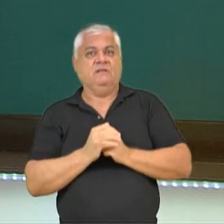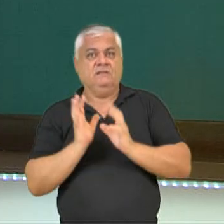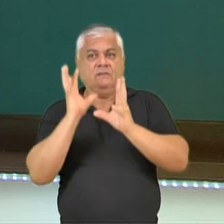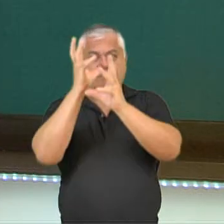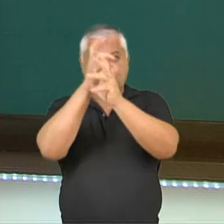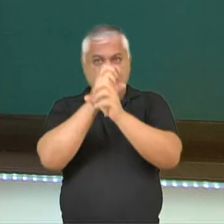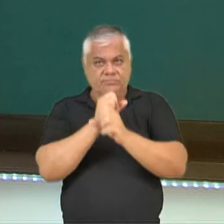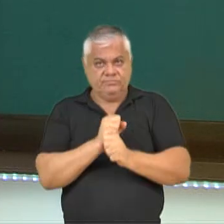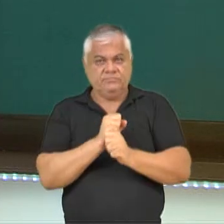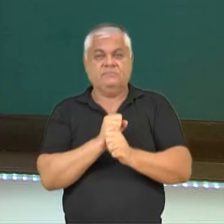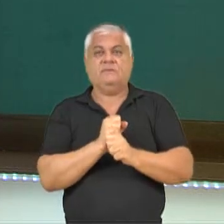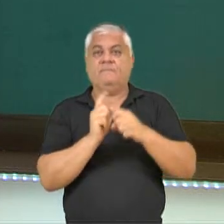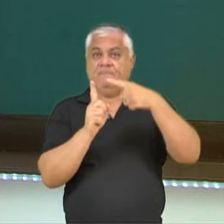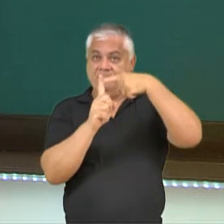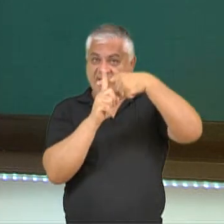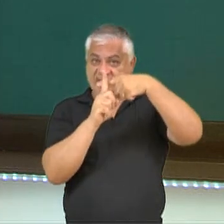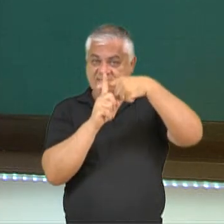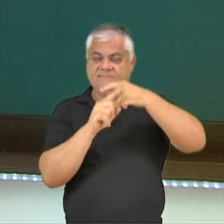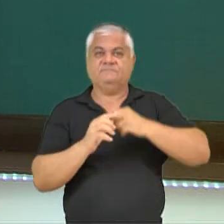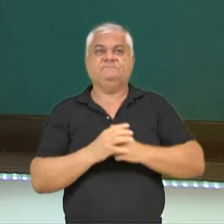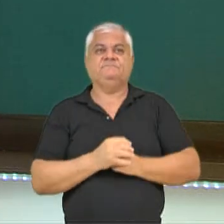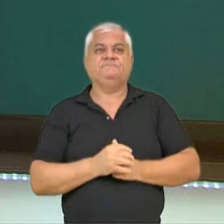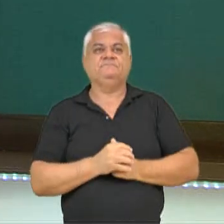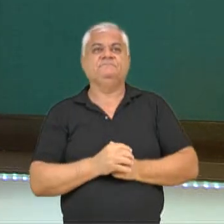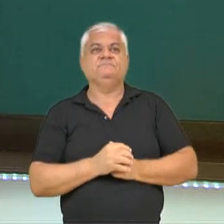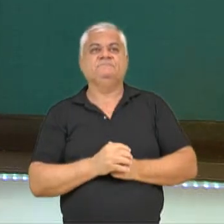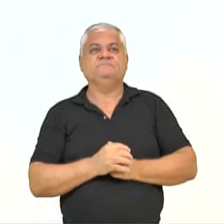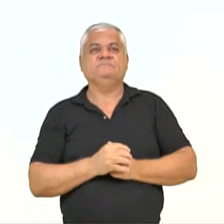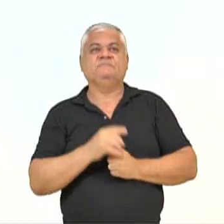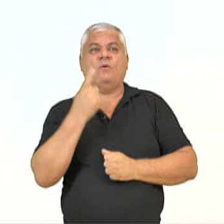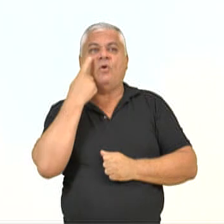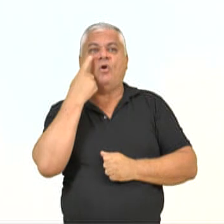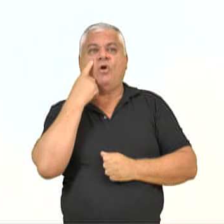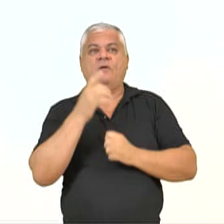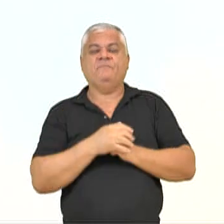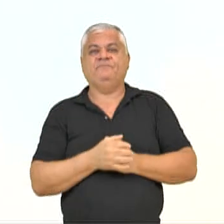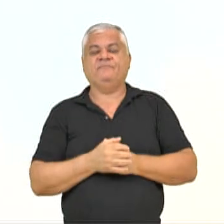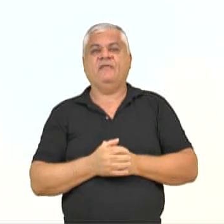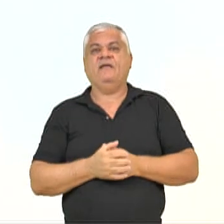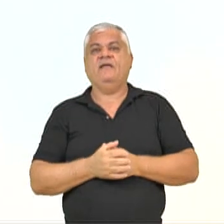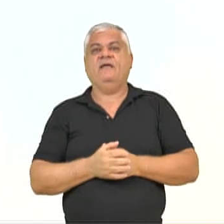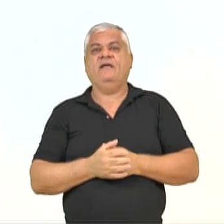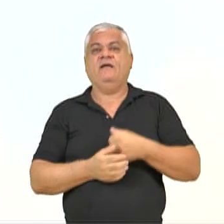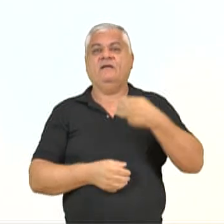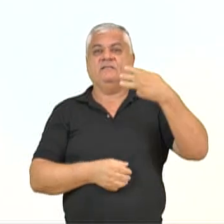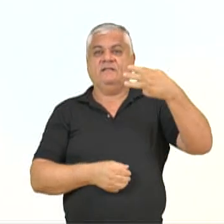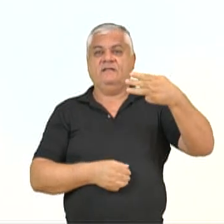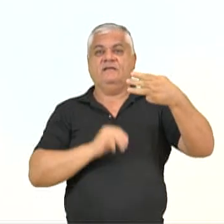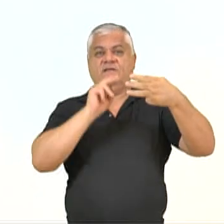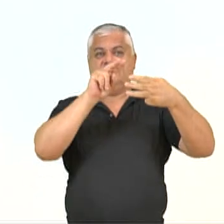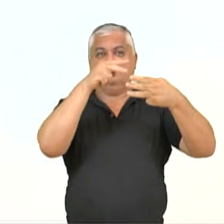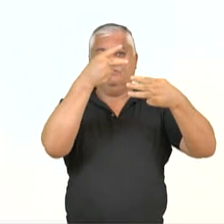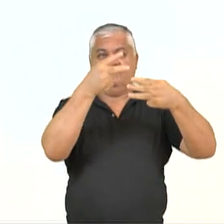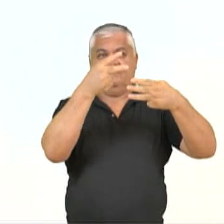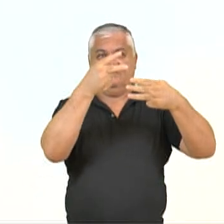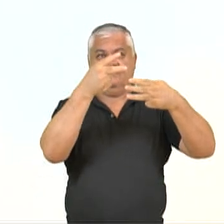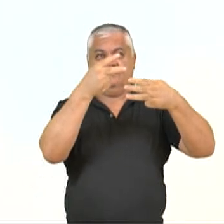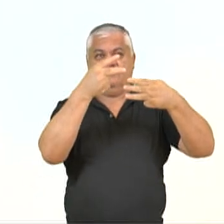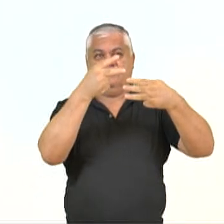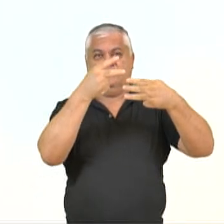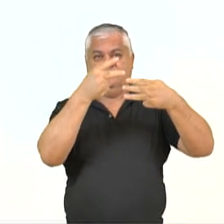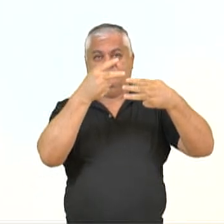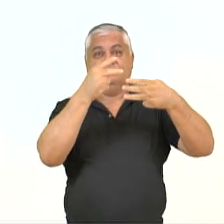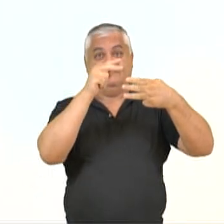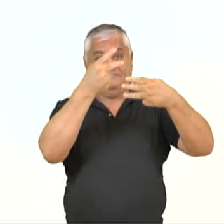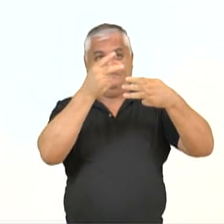em matemática é conta de mais, tá bom? Então, olha lá, eu posso fazer pela área das partes, ó. A área desse aqui é 3 vezes